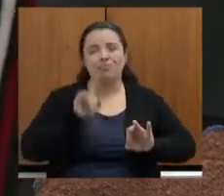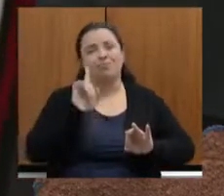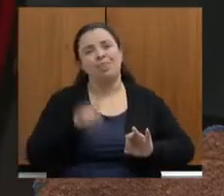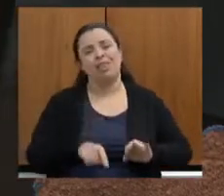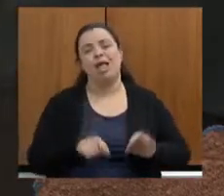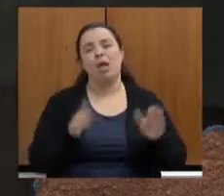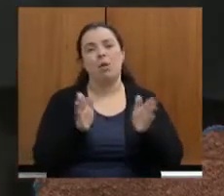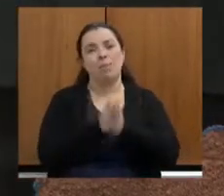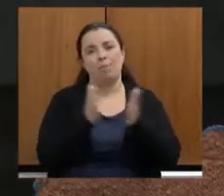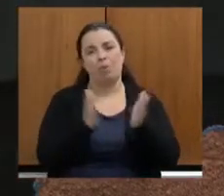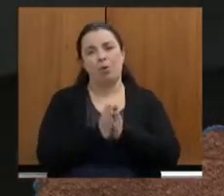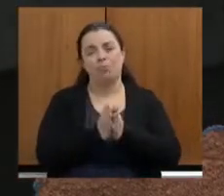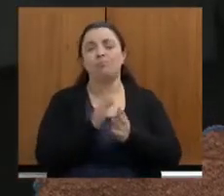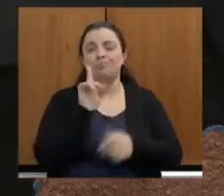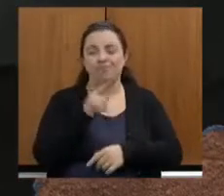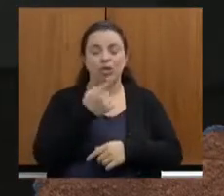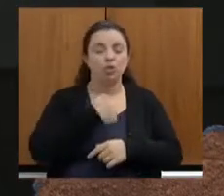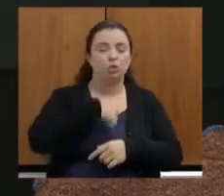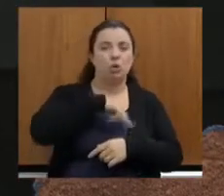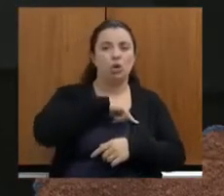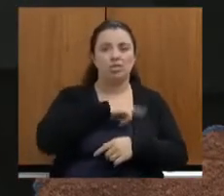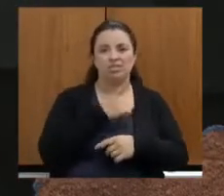somos nós